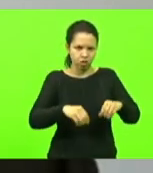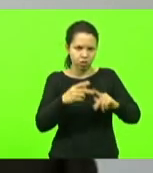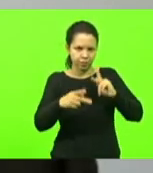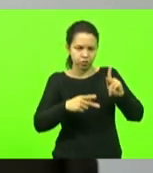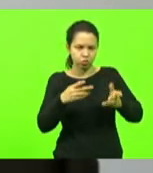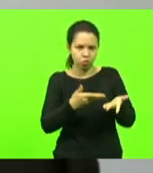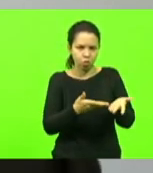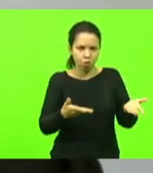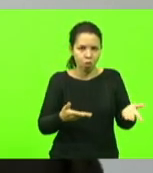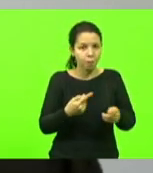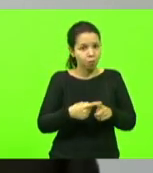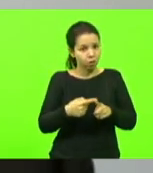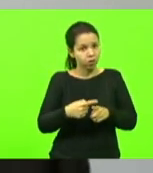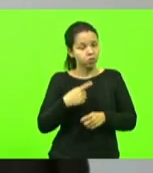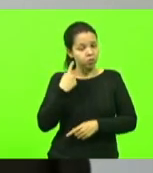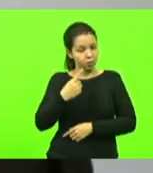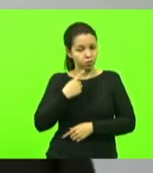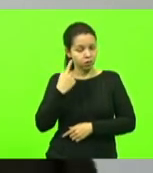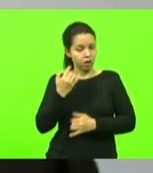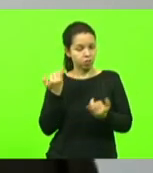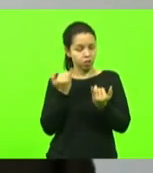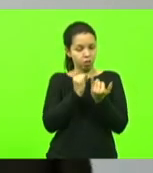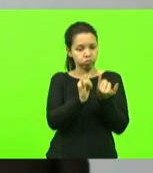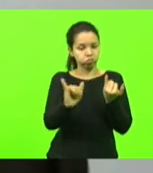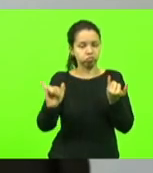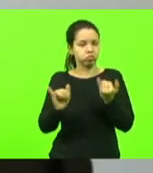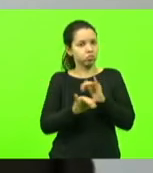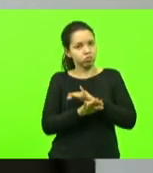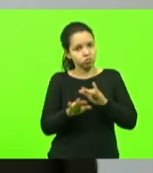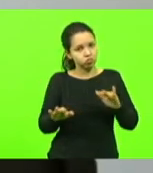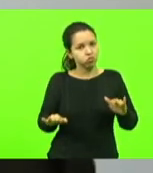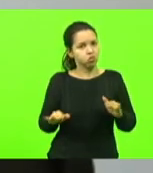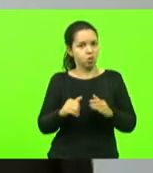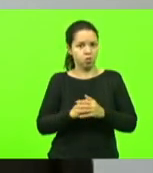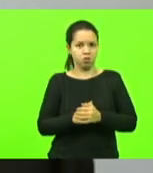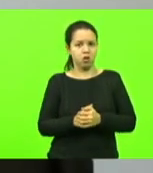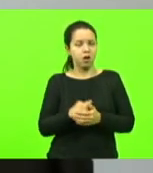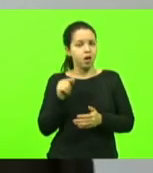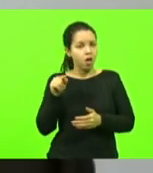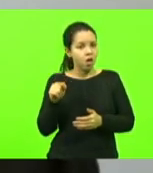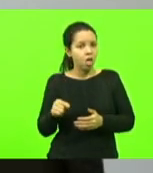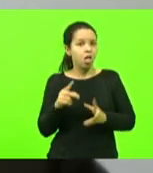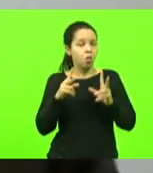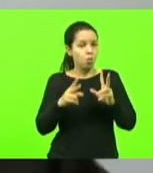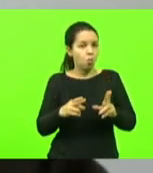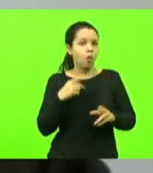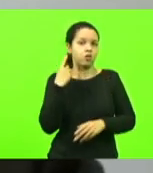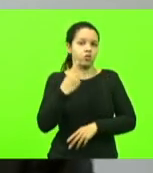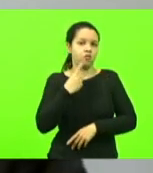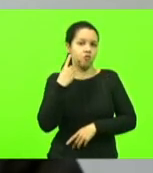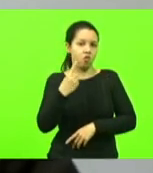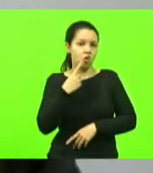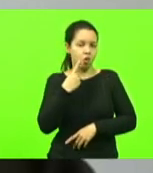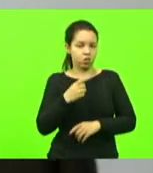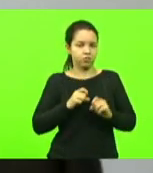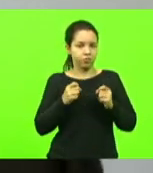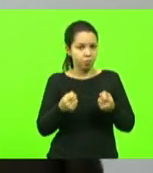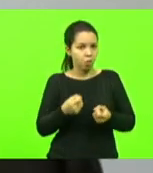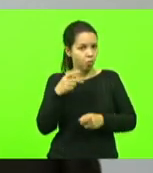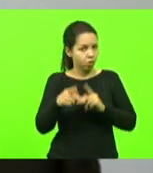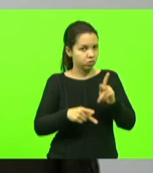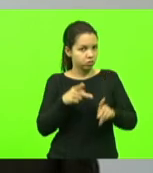apenas um porta-voz. Ele é uma ponte. Ele é o que advoga pela população. Quando eu entrego uma